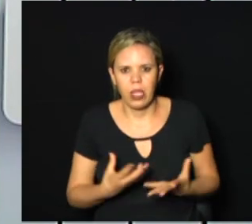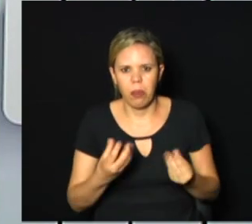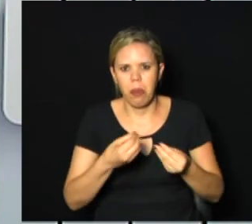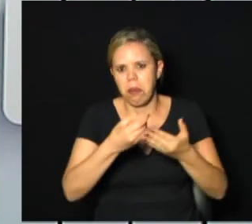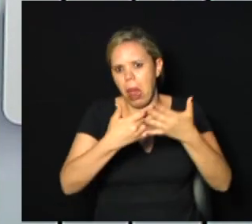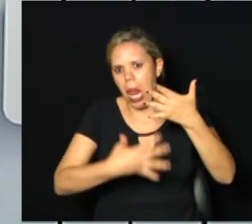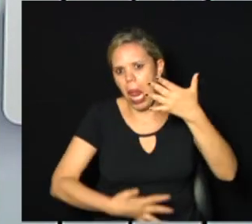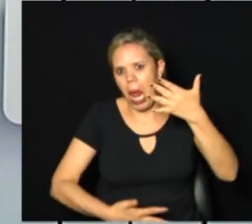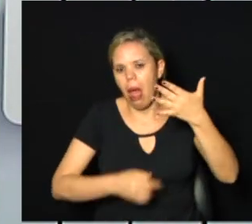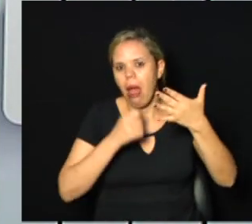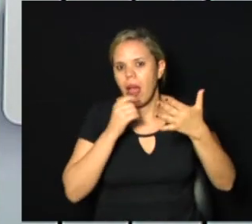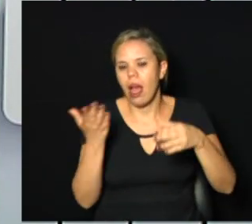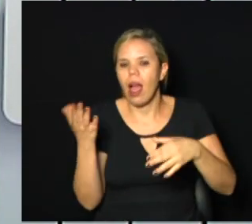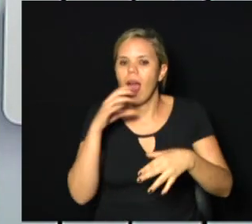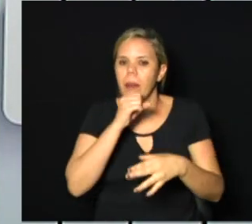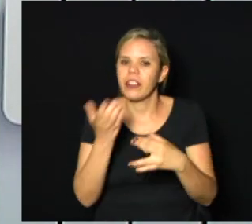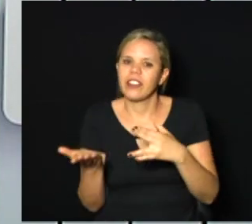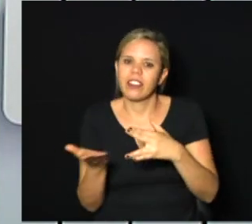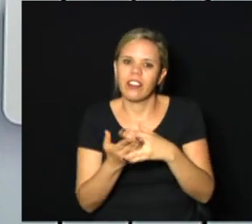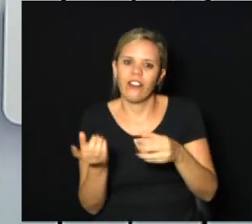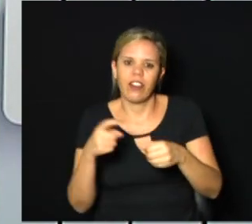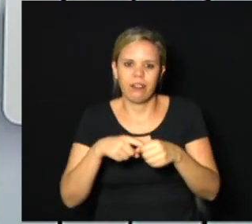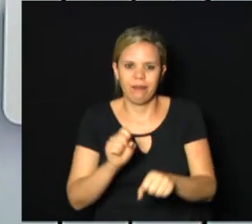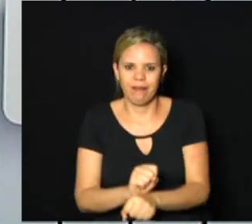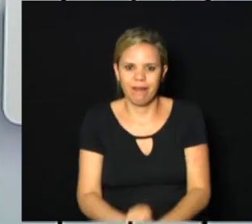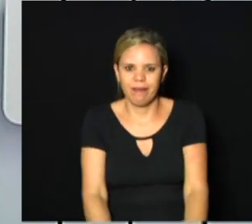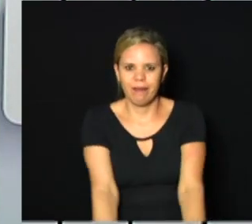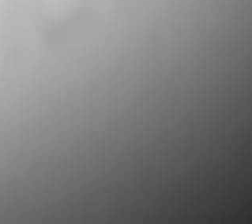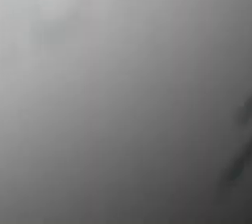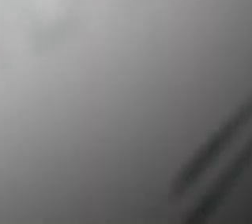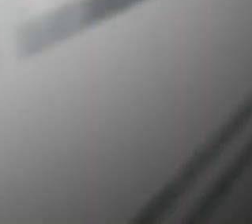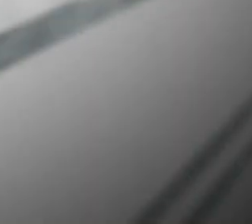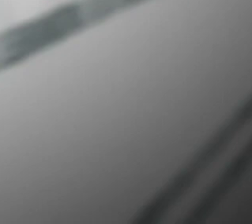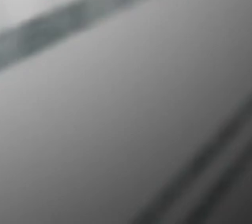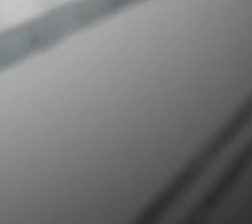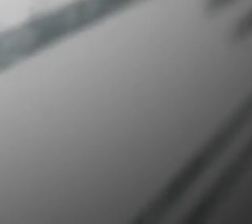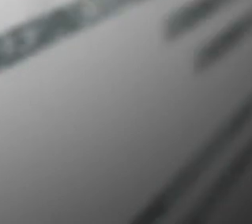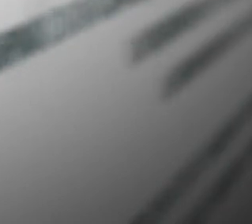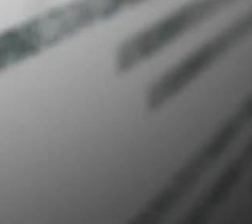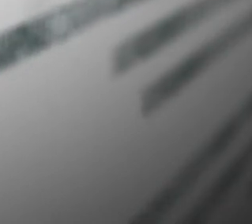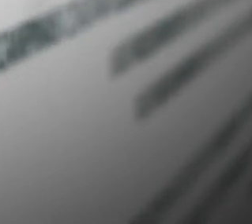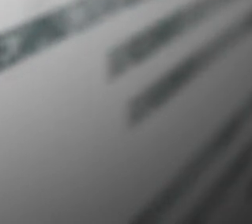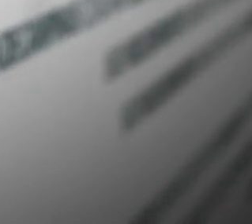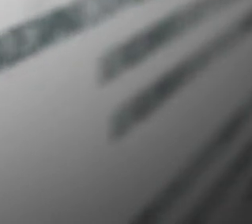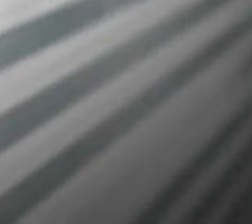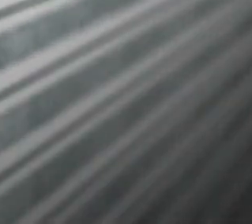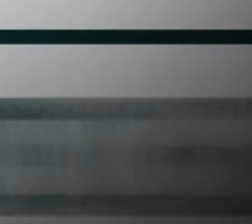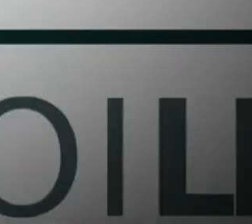muitos assuntos ainda, então um rápido intervalo, não saia daí.